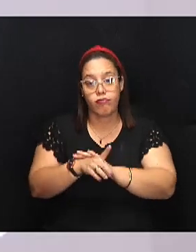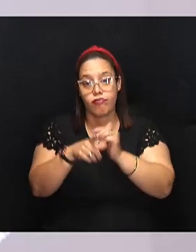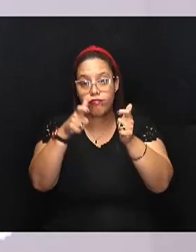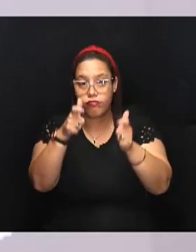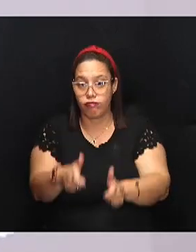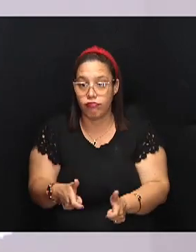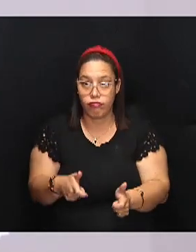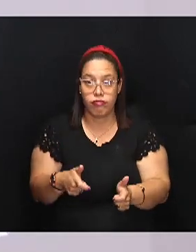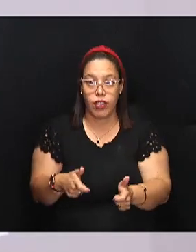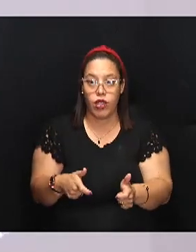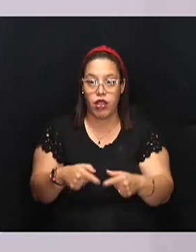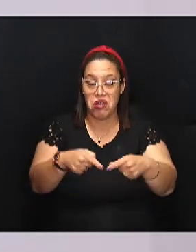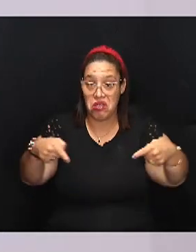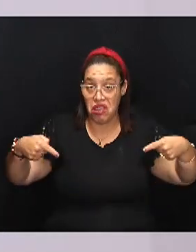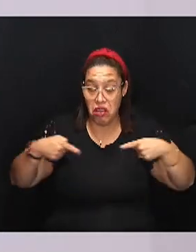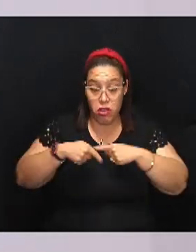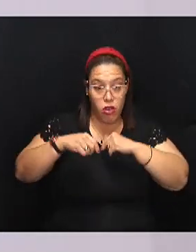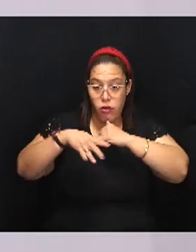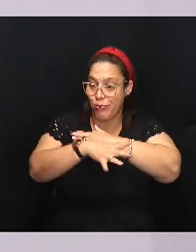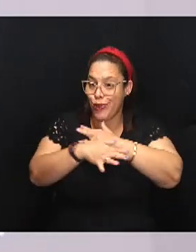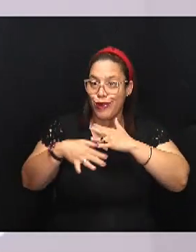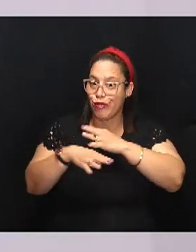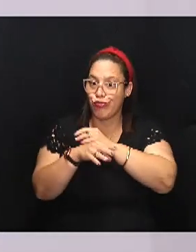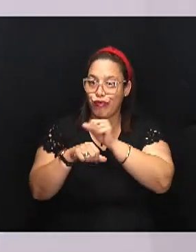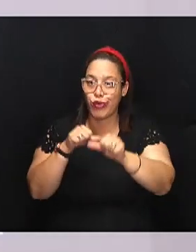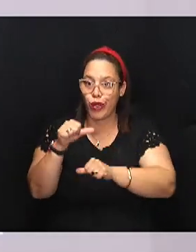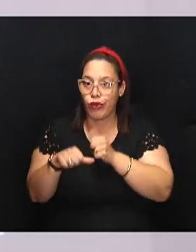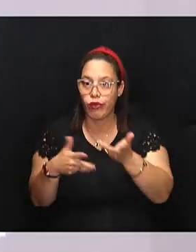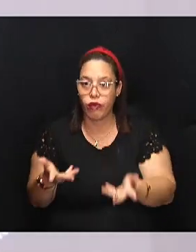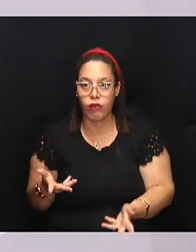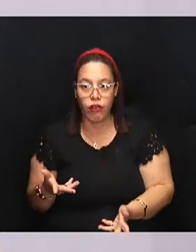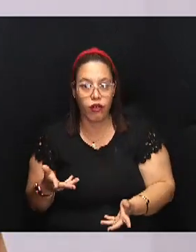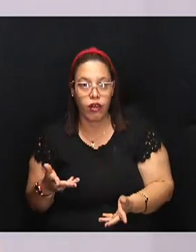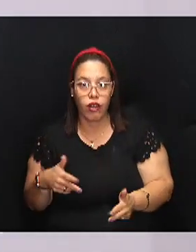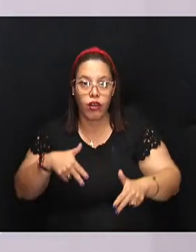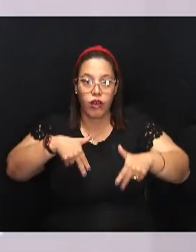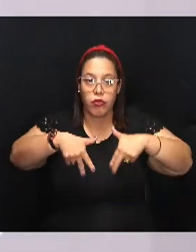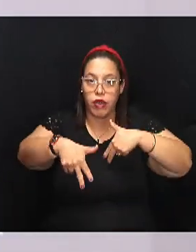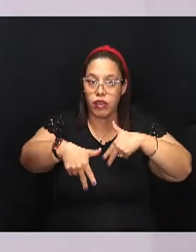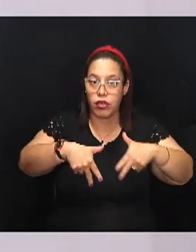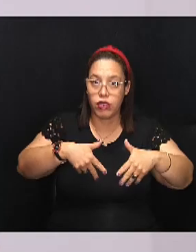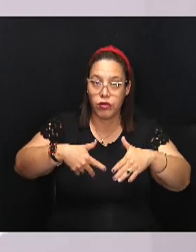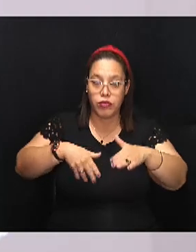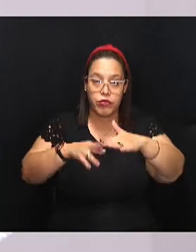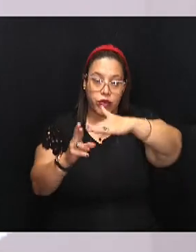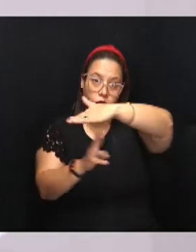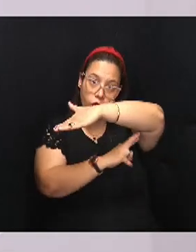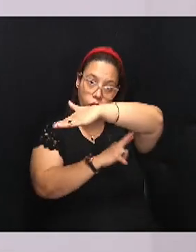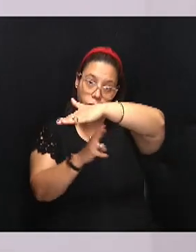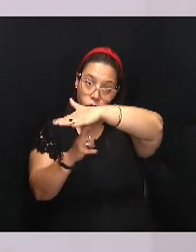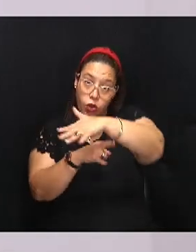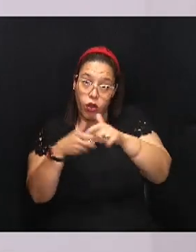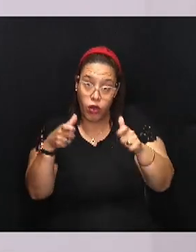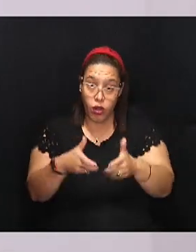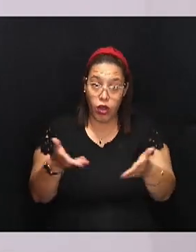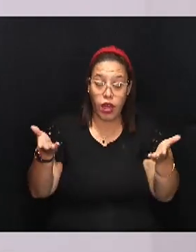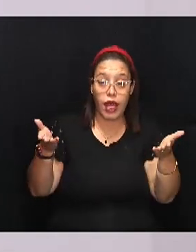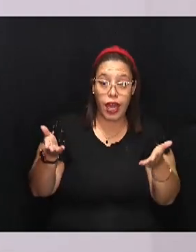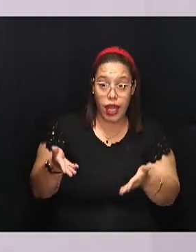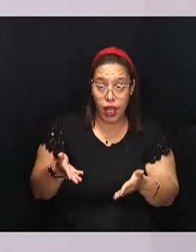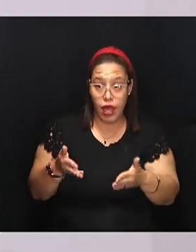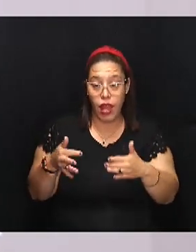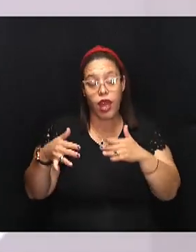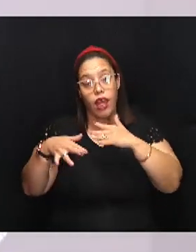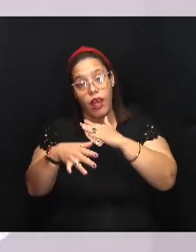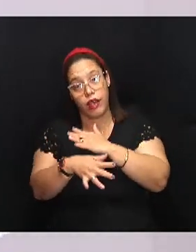lugar, de repente é um território urbano. E às vezes ele se vê tendo que passar por uma estrada, passar por um local que agora é urbanizado, e